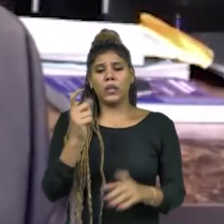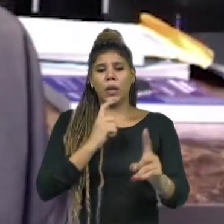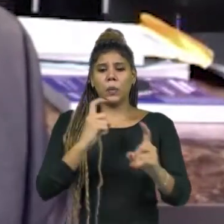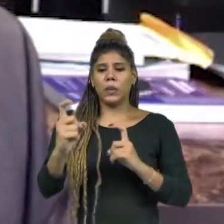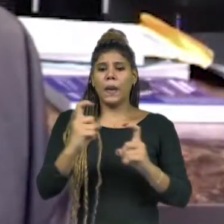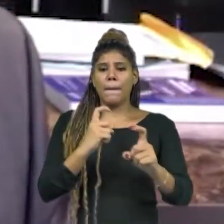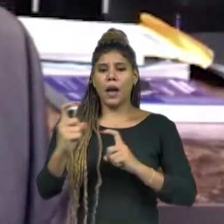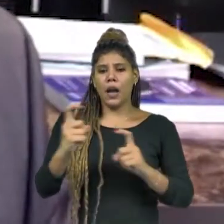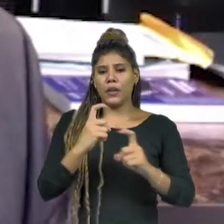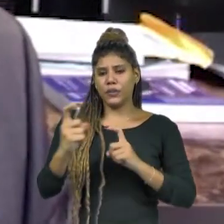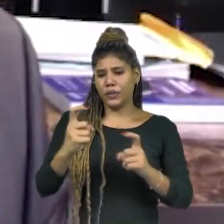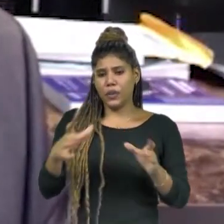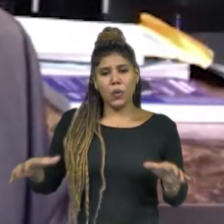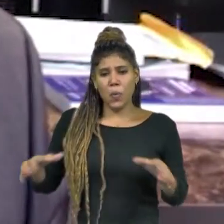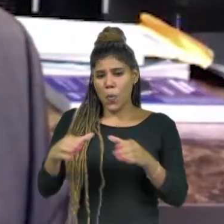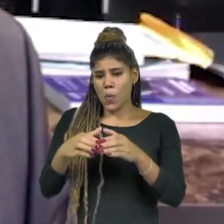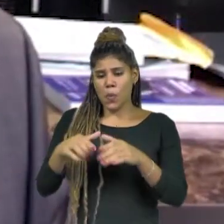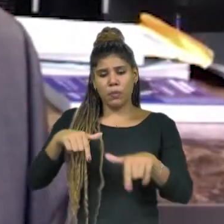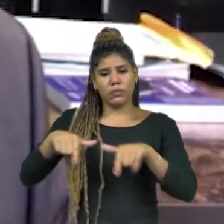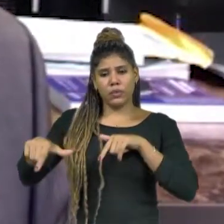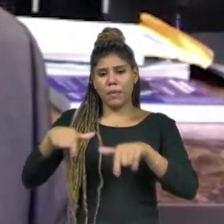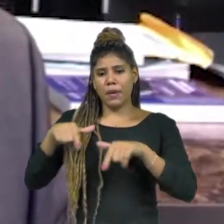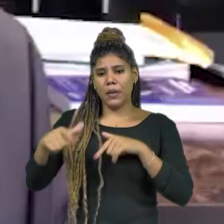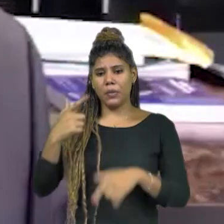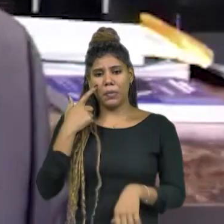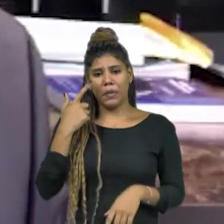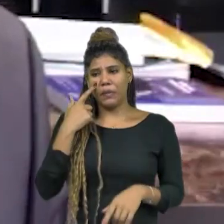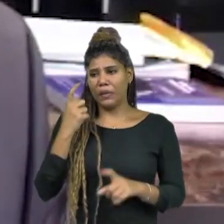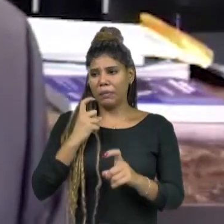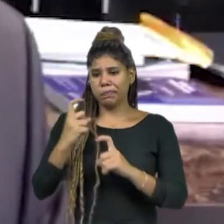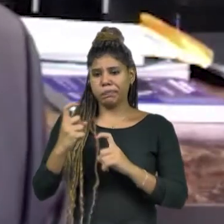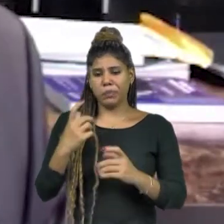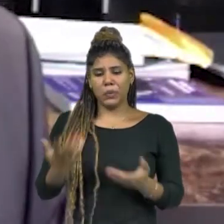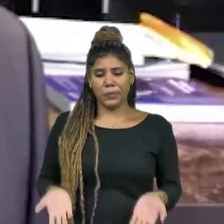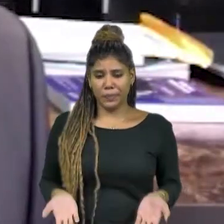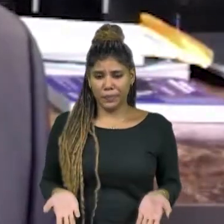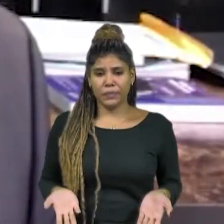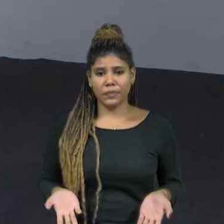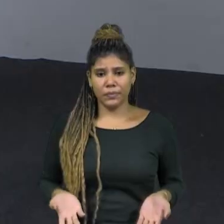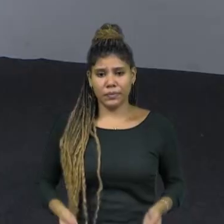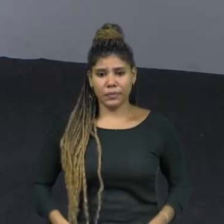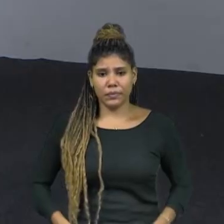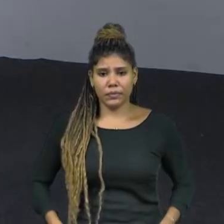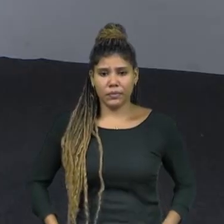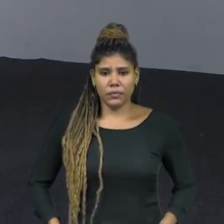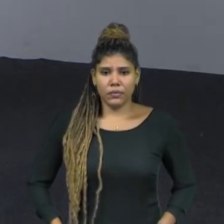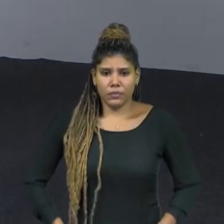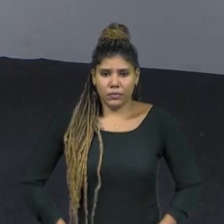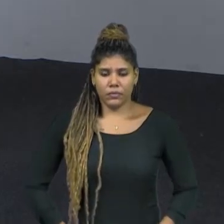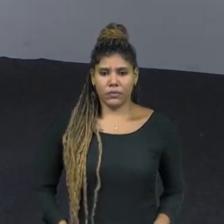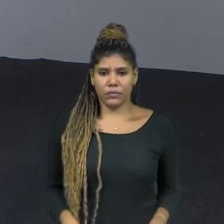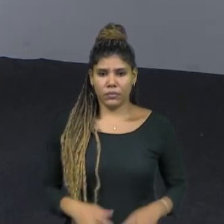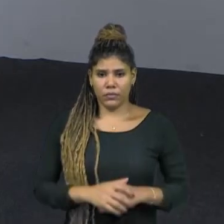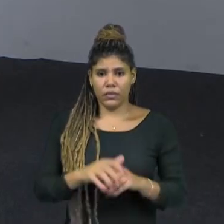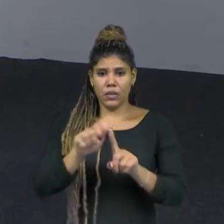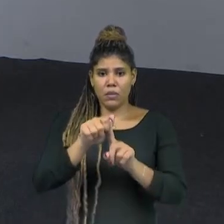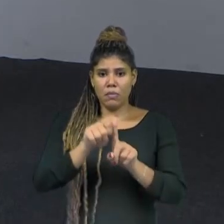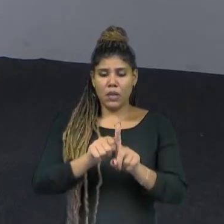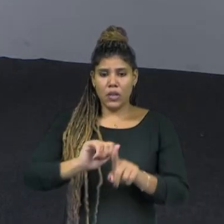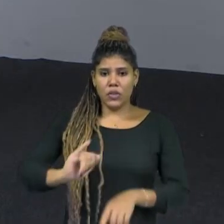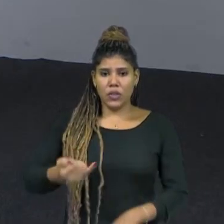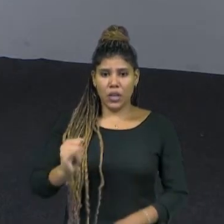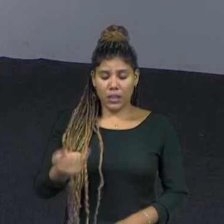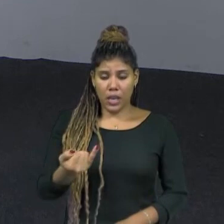atores necessários para a questão tão polêmica e tão necessária ao povo brasileiro. Nesse mês de janeiro, o EMOS